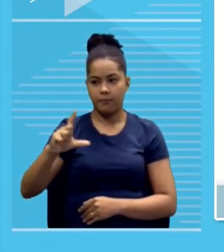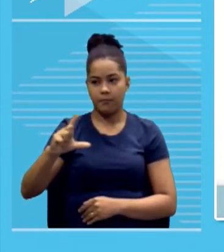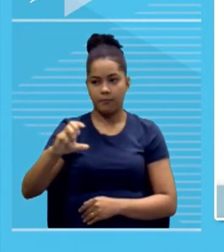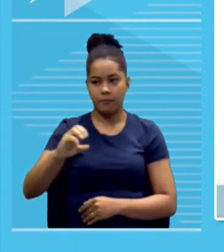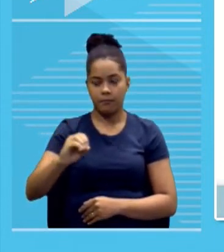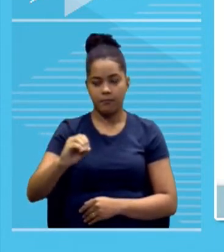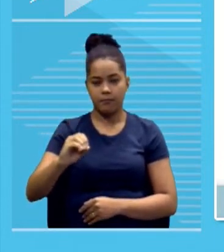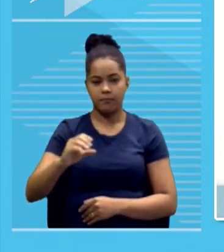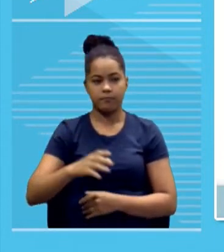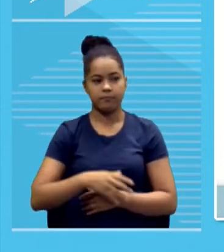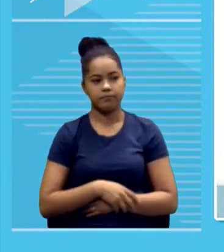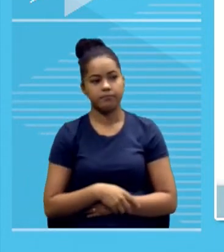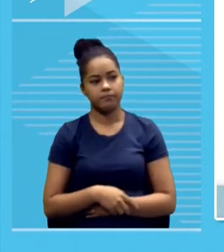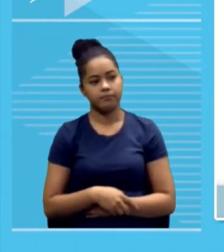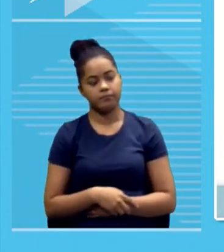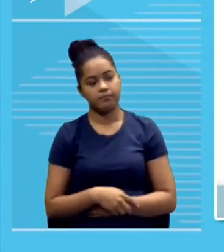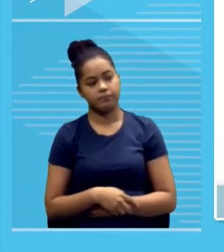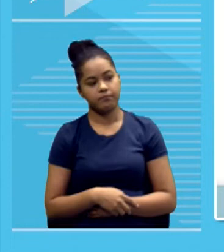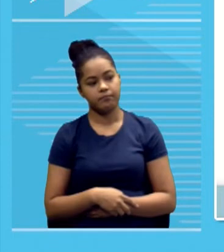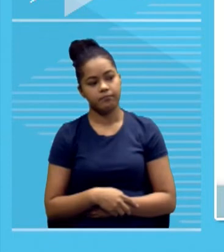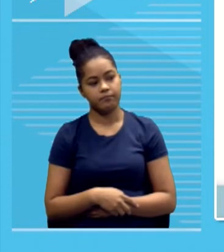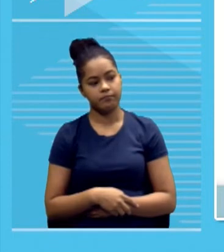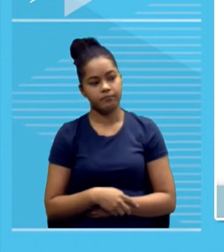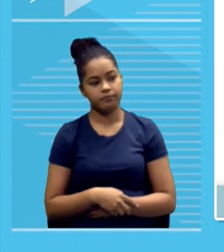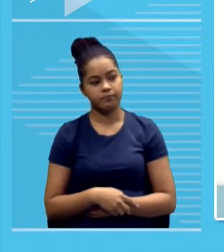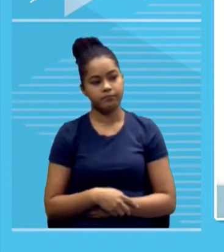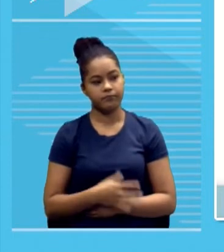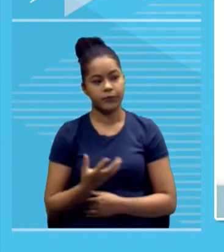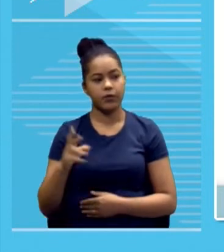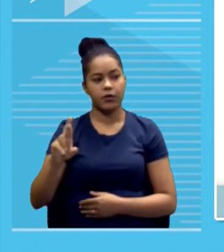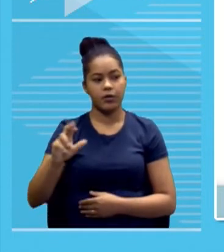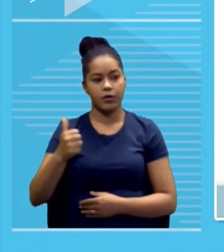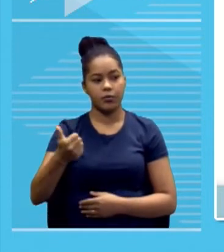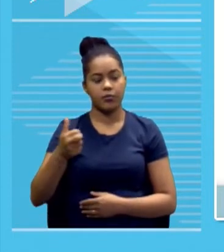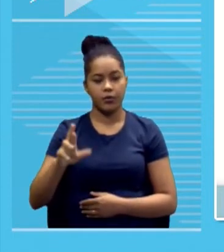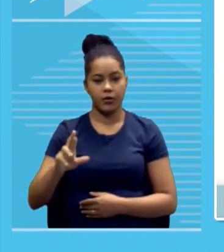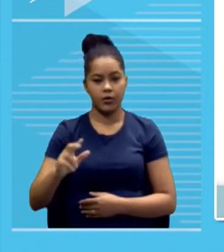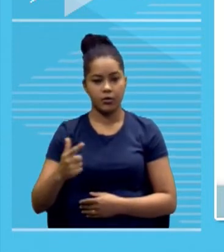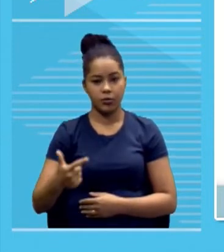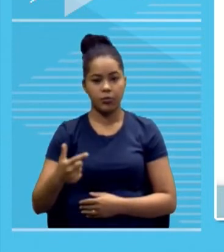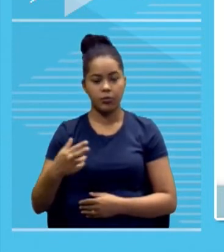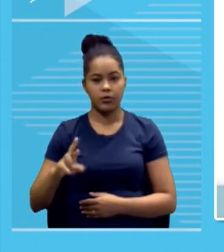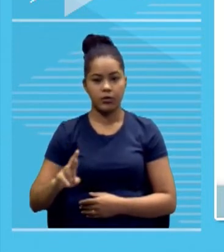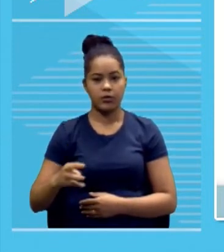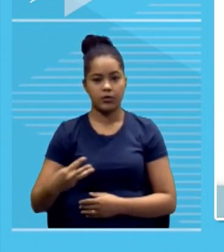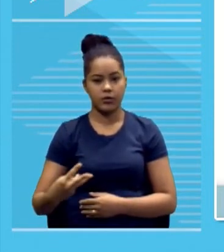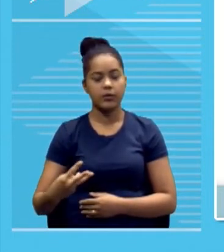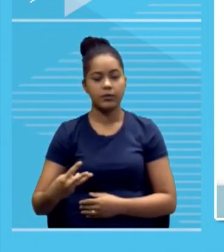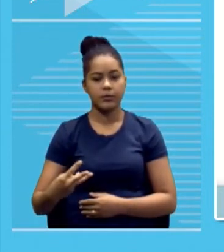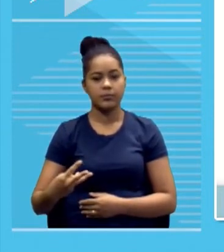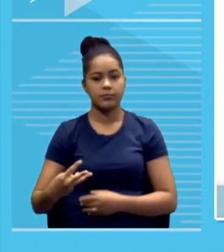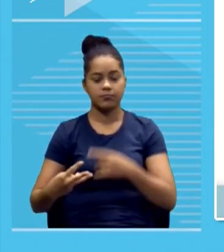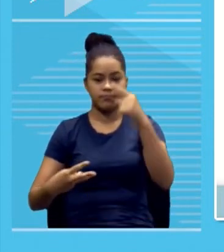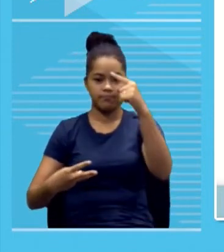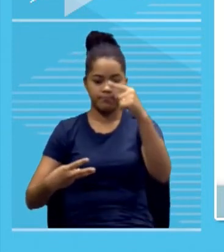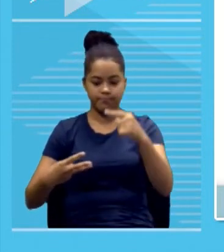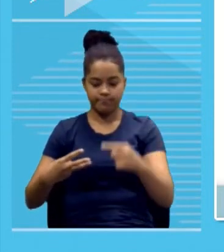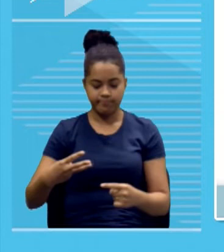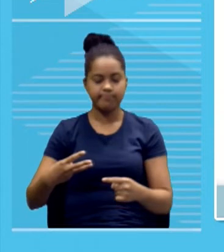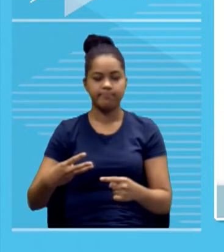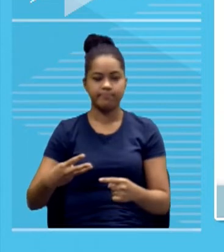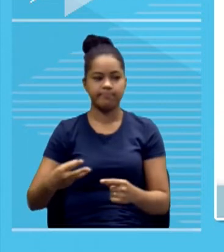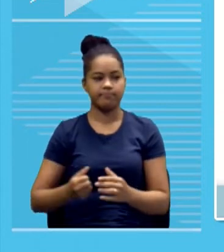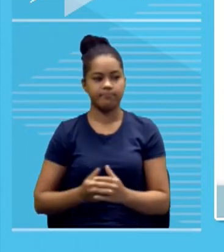eles e botei, ó, de forma separada. R1, R2, R3. Percebam que cada resistor